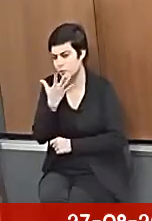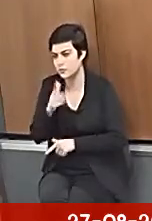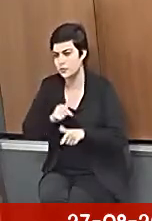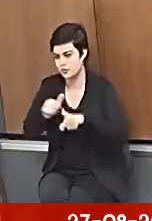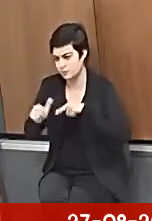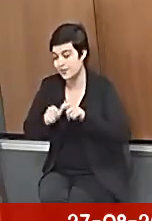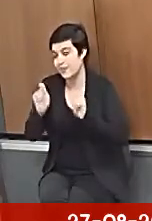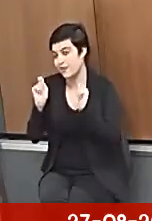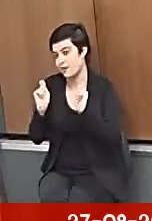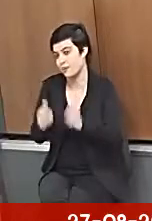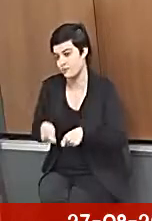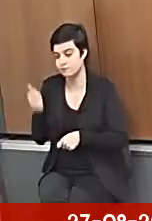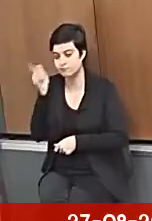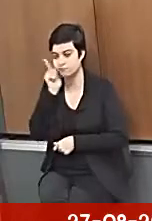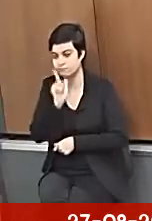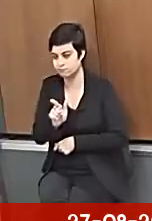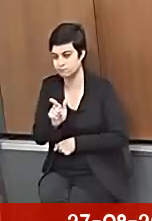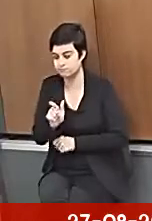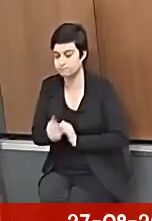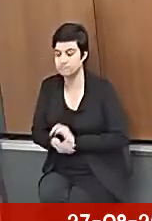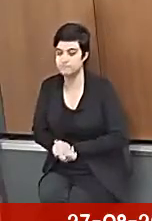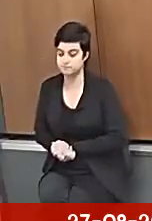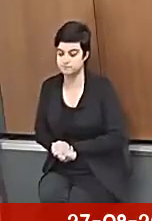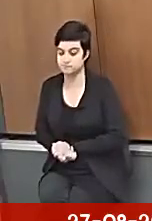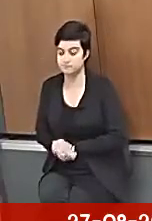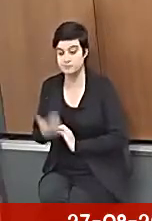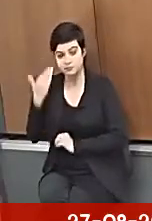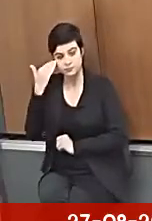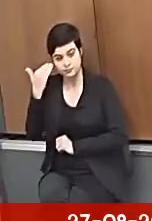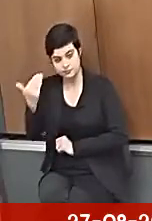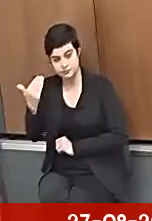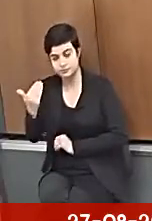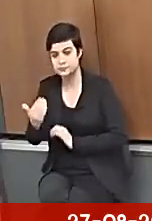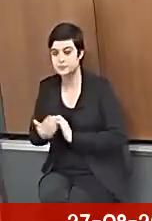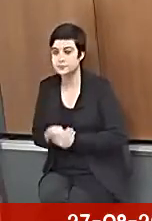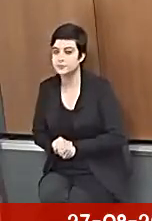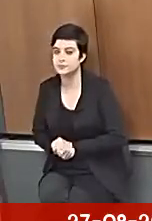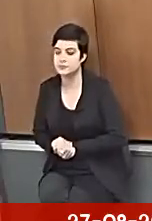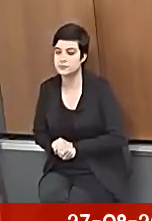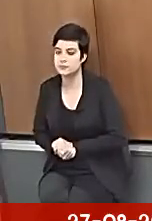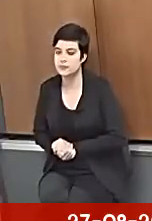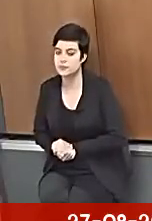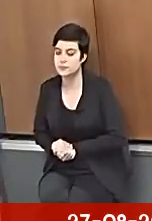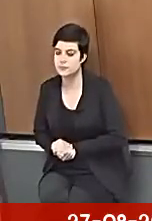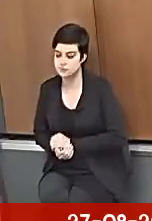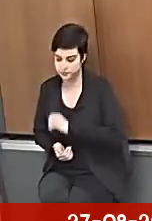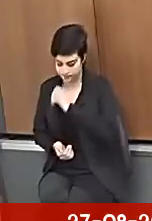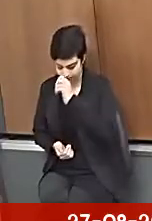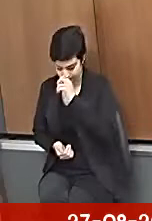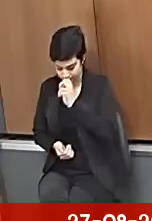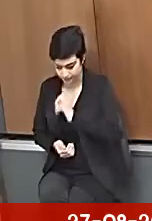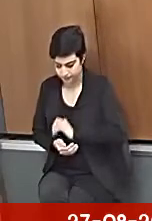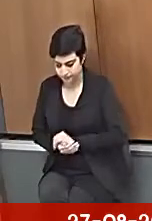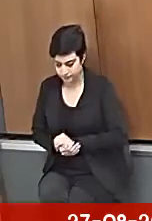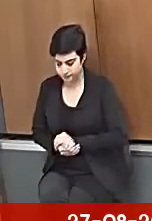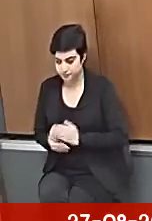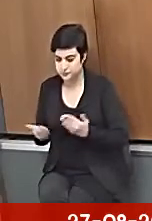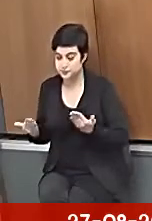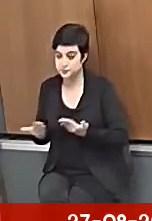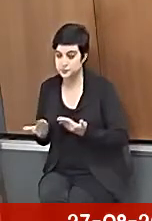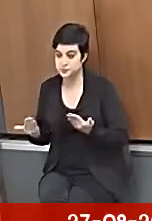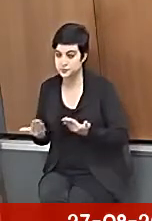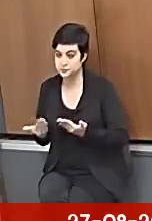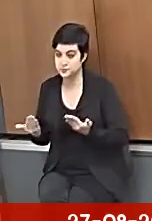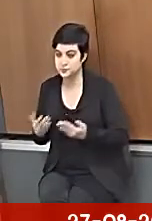com capacidade e habilidade o que é obrigado a viver em paz aqui então é para as considerações